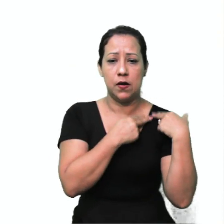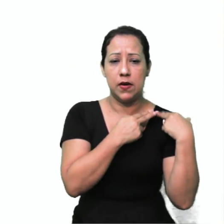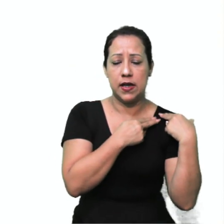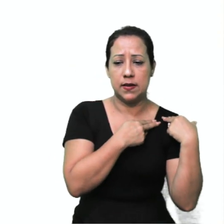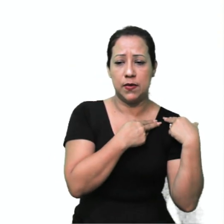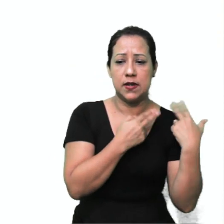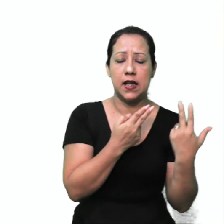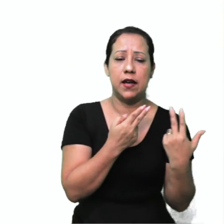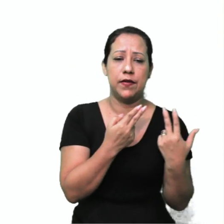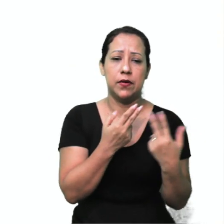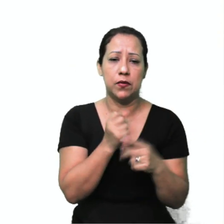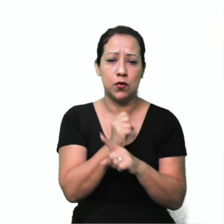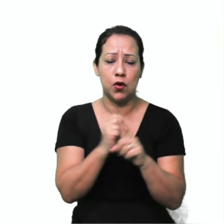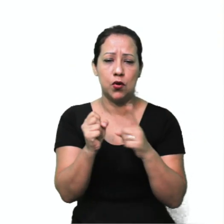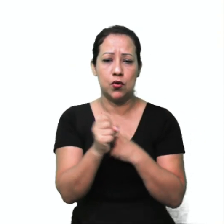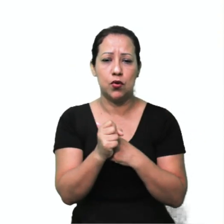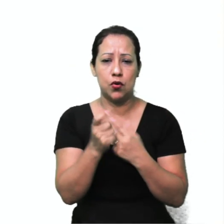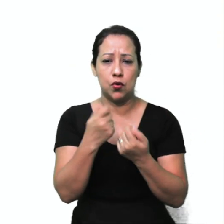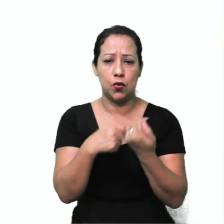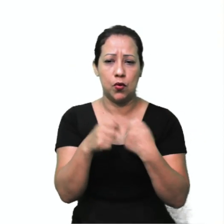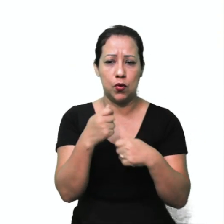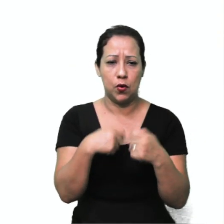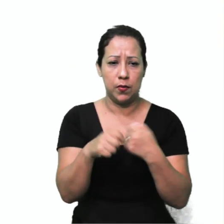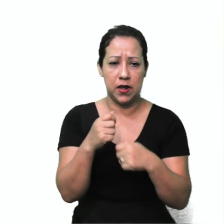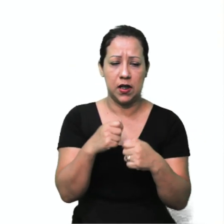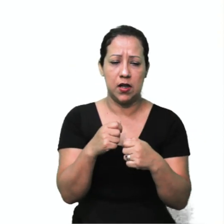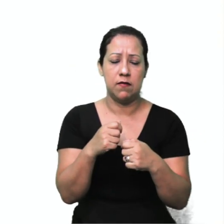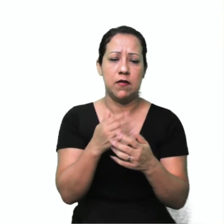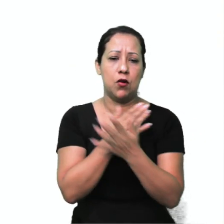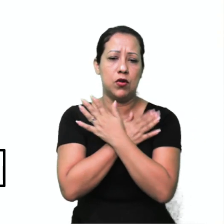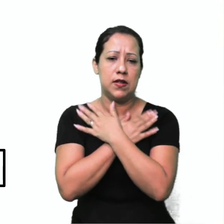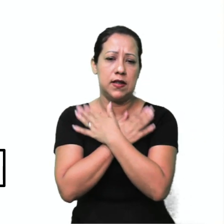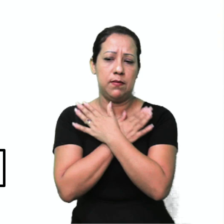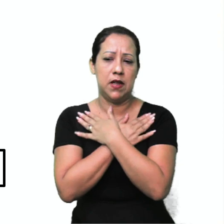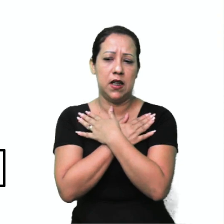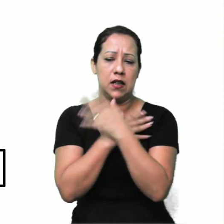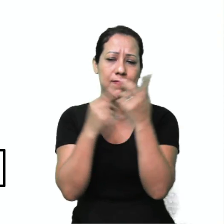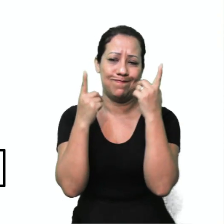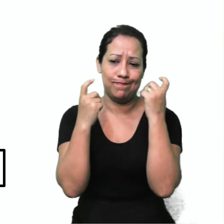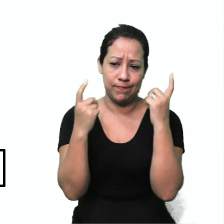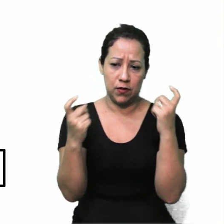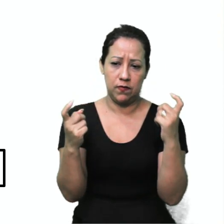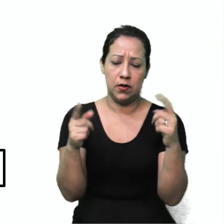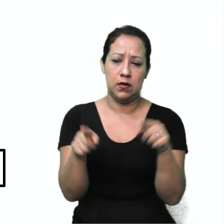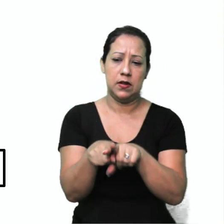falta de escolarização, como nós já vimos de agora a pouco.